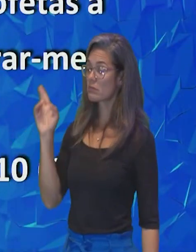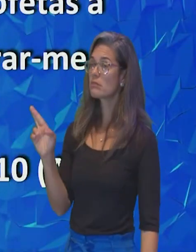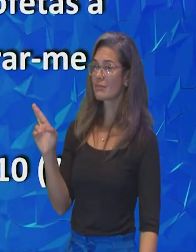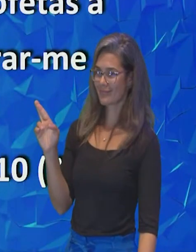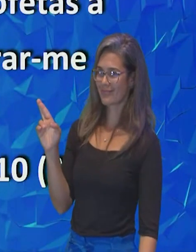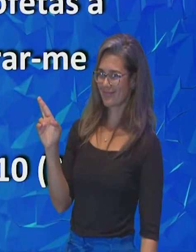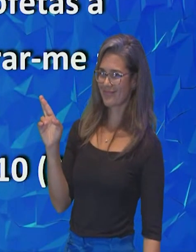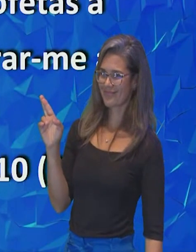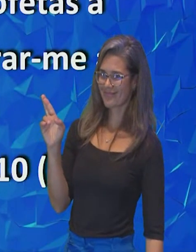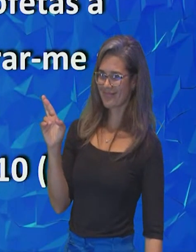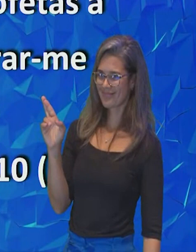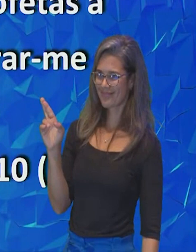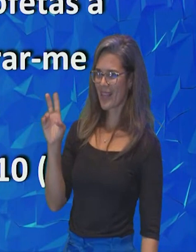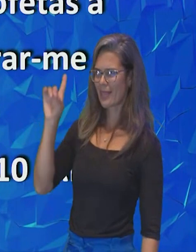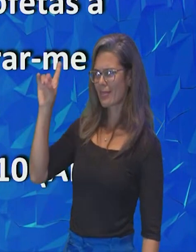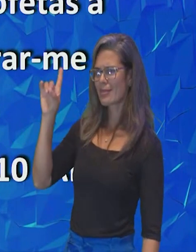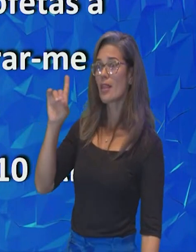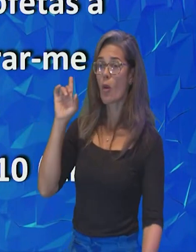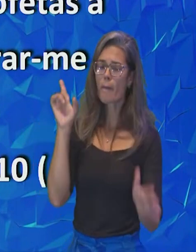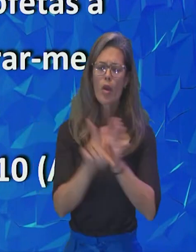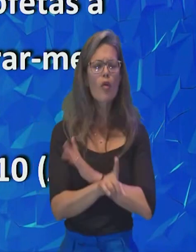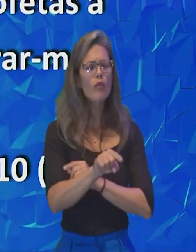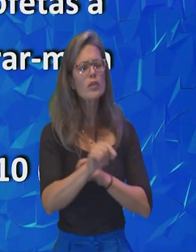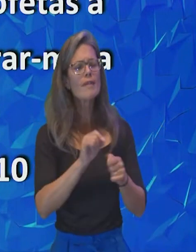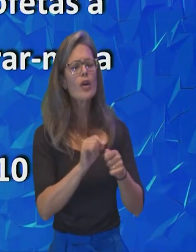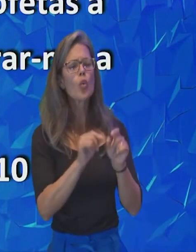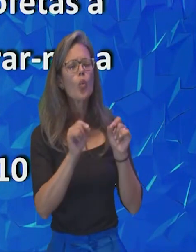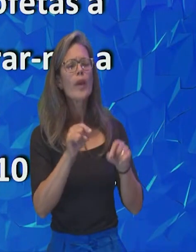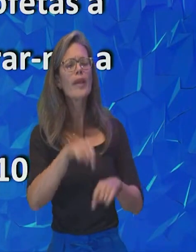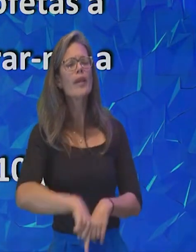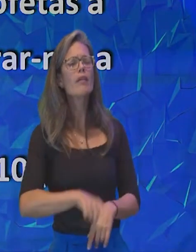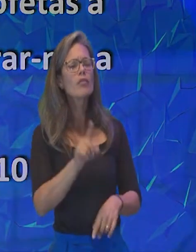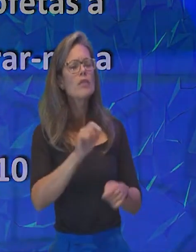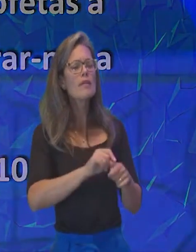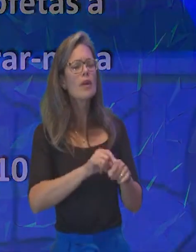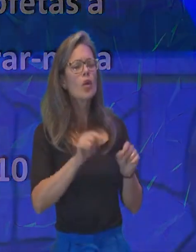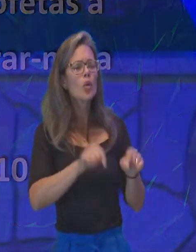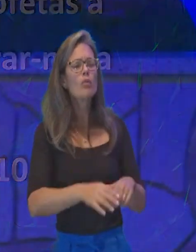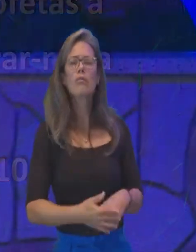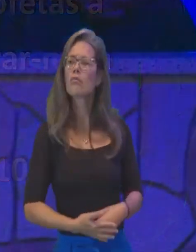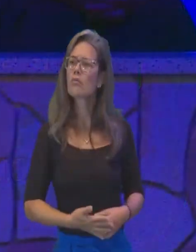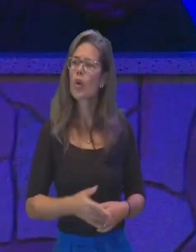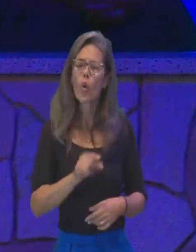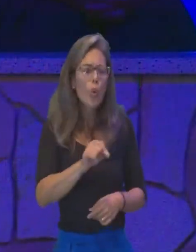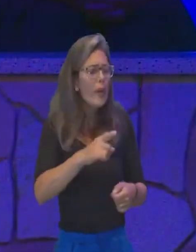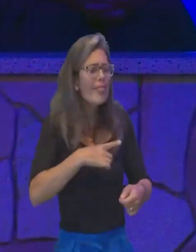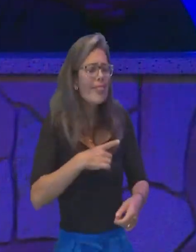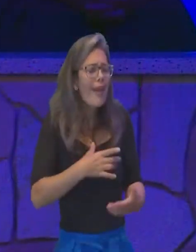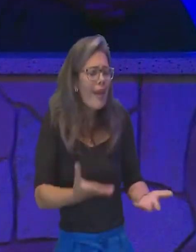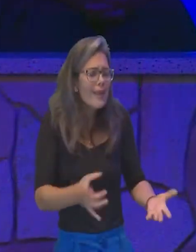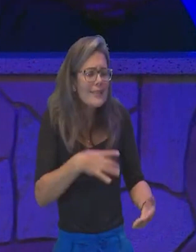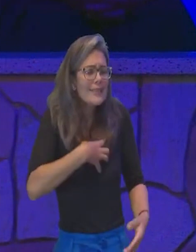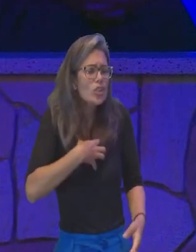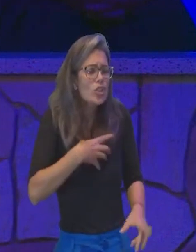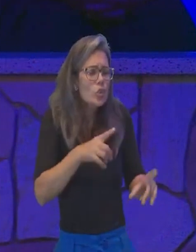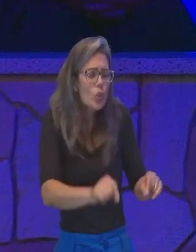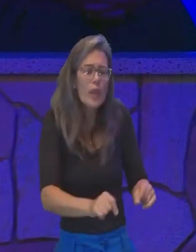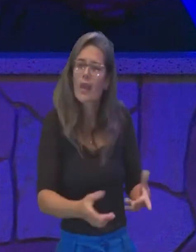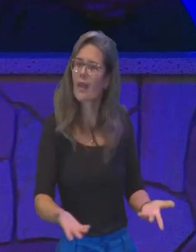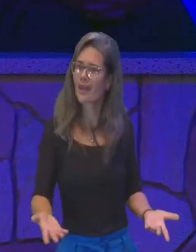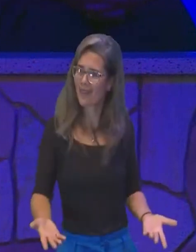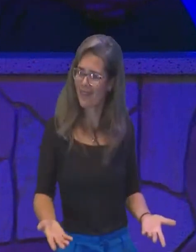que o médico nos faz quando nós nos apresentamos diante dele. O que fazes aqui? O que você tem? O que você está